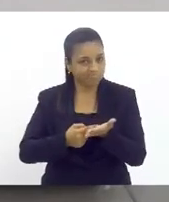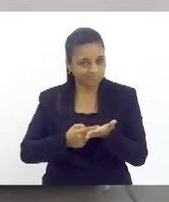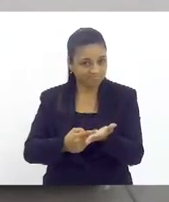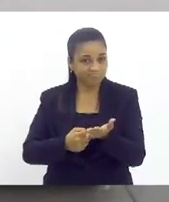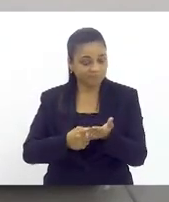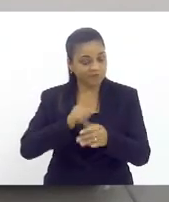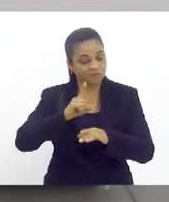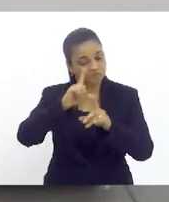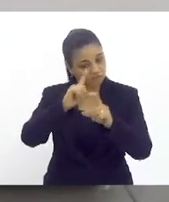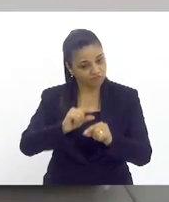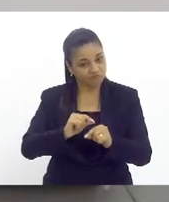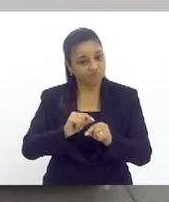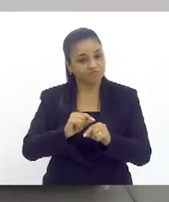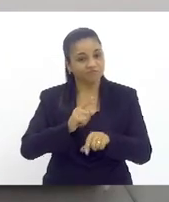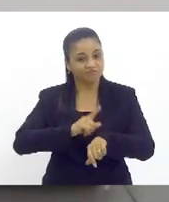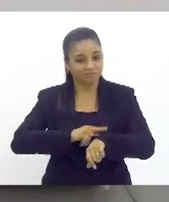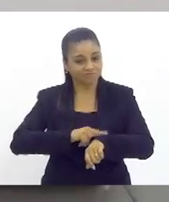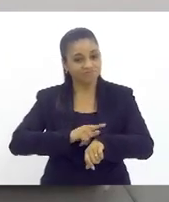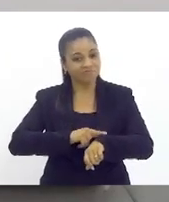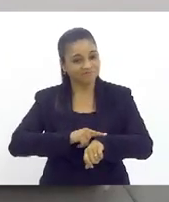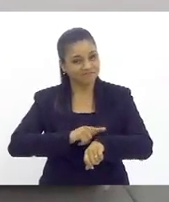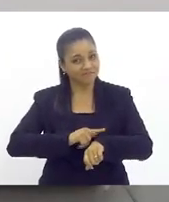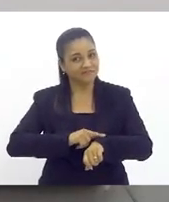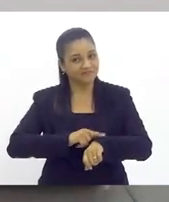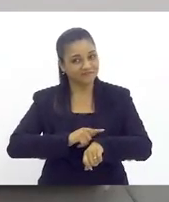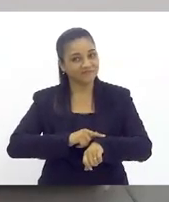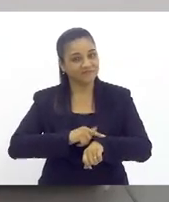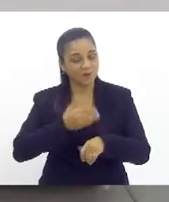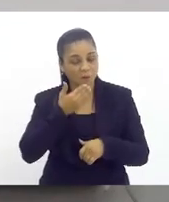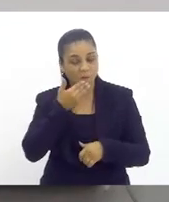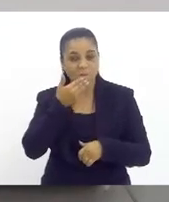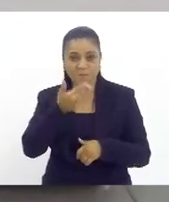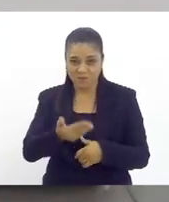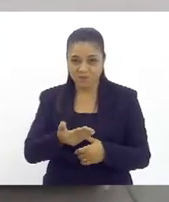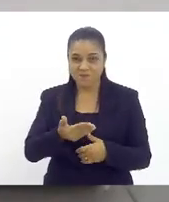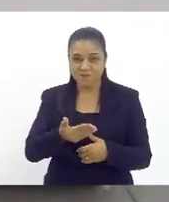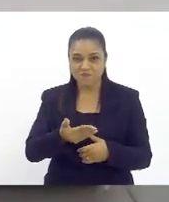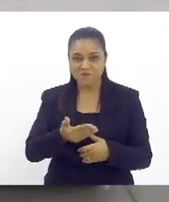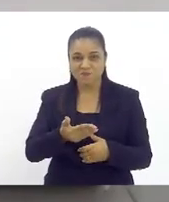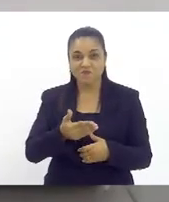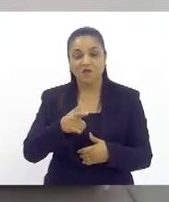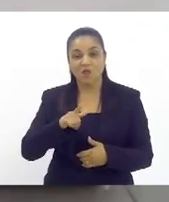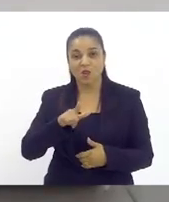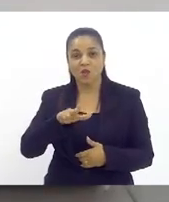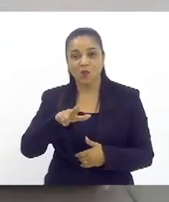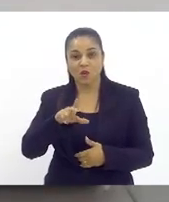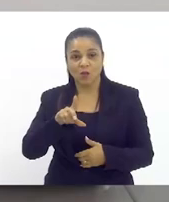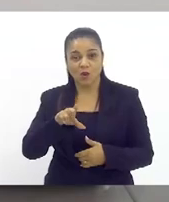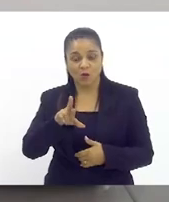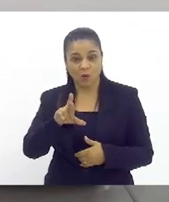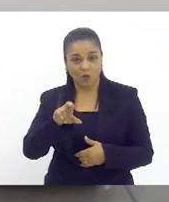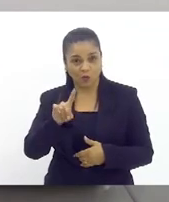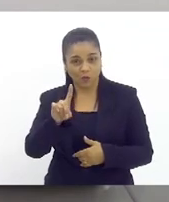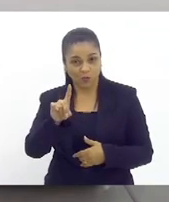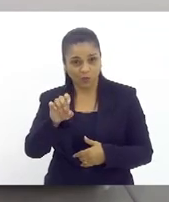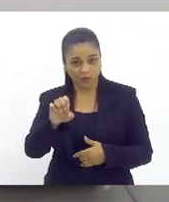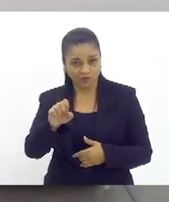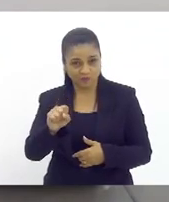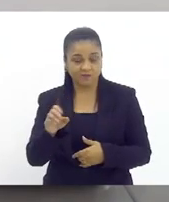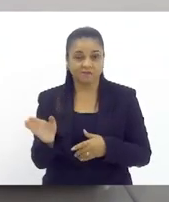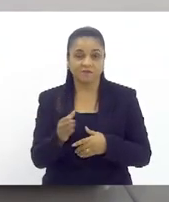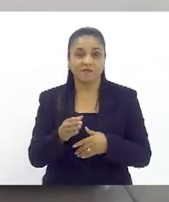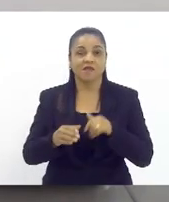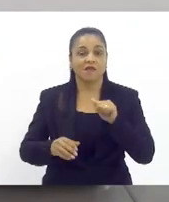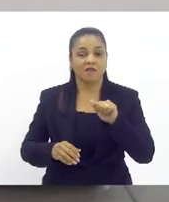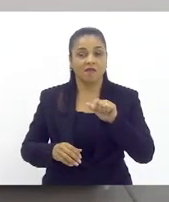aqui um pouco tempo mas então eu continuo pedindo para para Lourdes e para obra controlarem o tempo eu